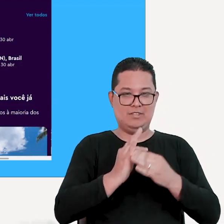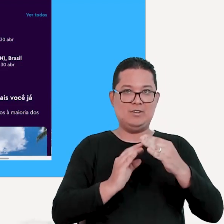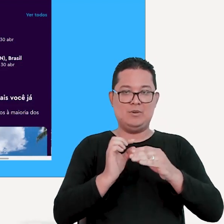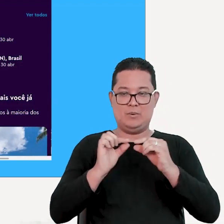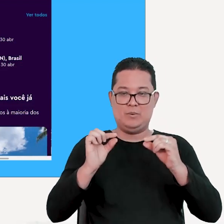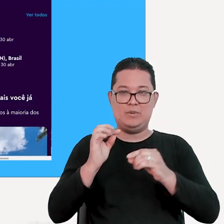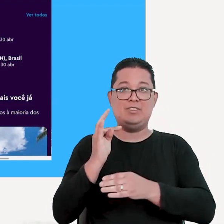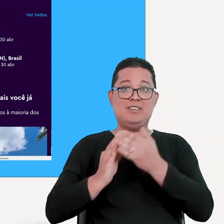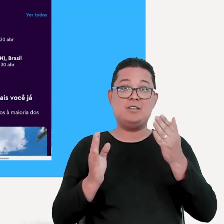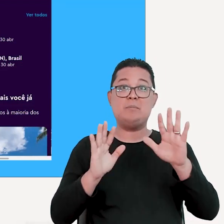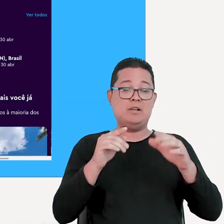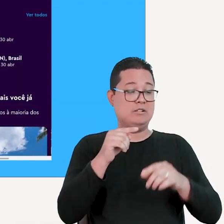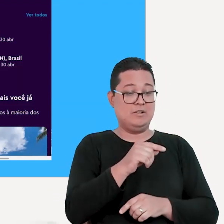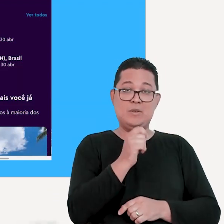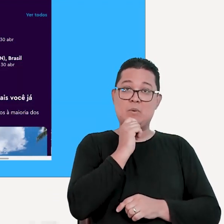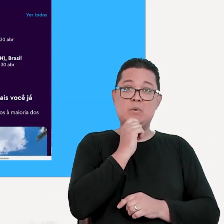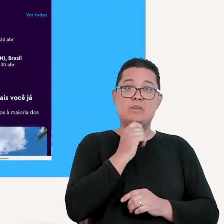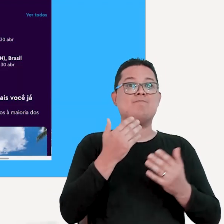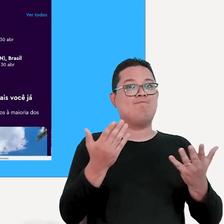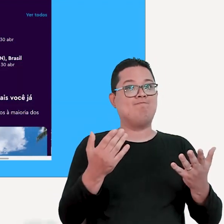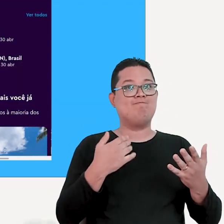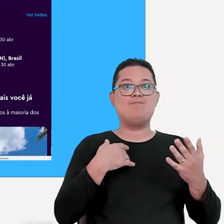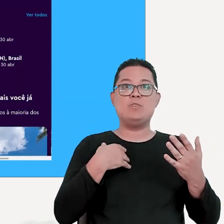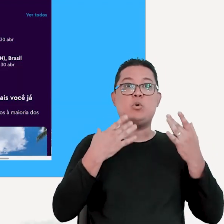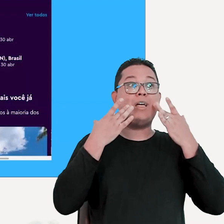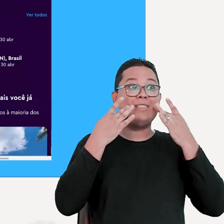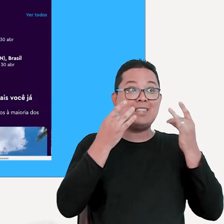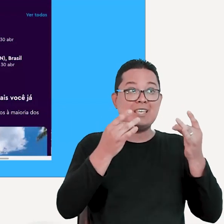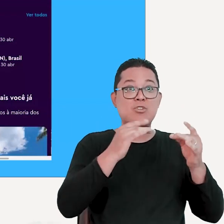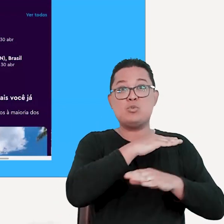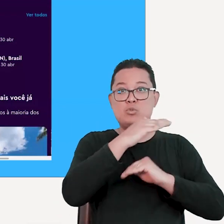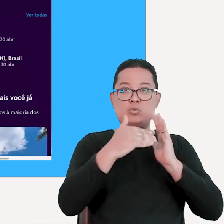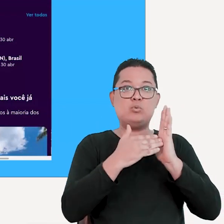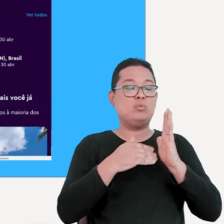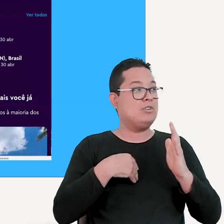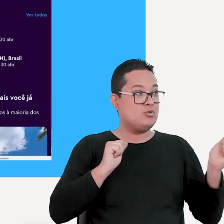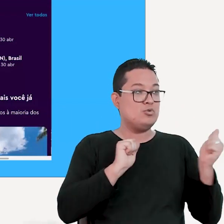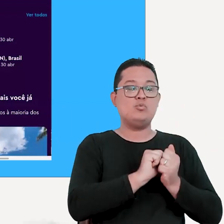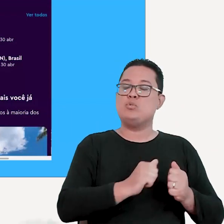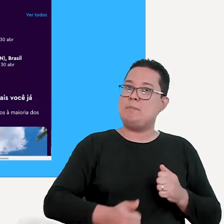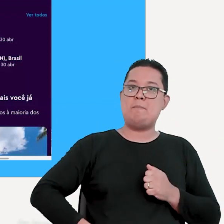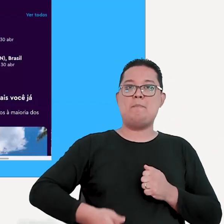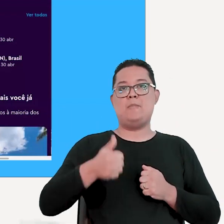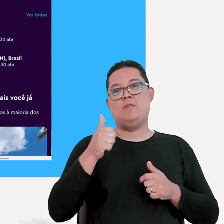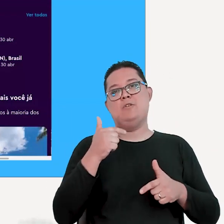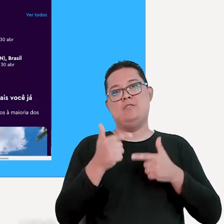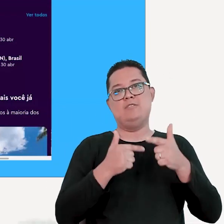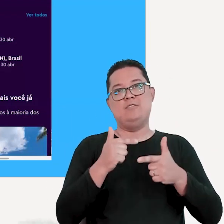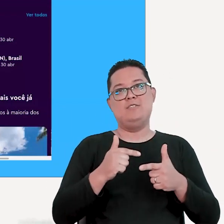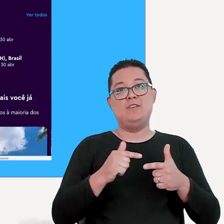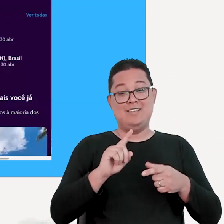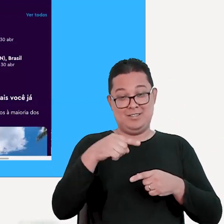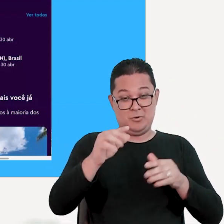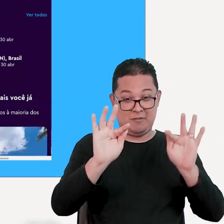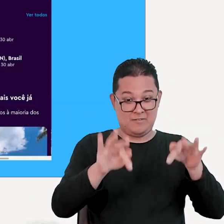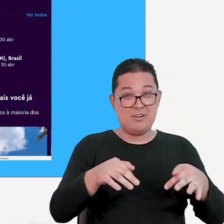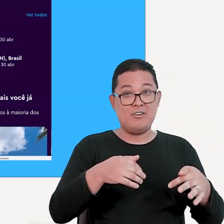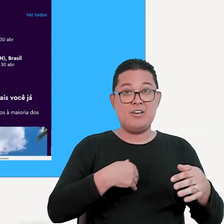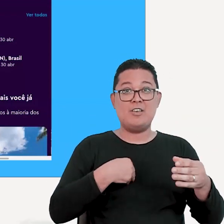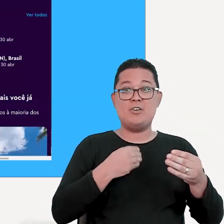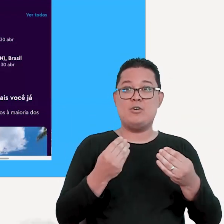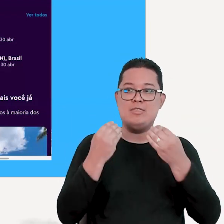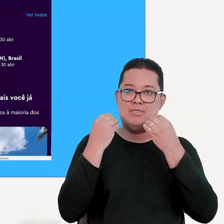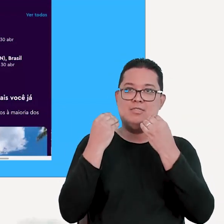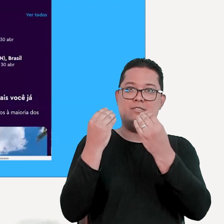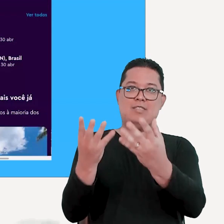atenta ao todo, estar sempre trabalhando em conjunto com o designer, porque na hora que a gente for entregar esse projeto, eu preciso falar para o time